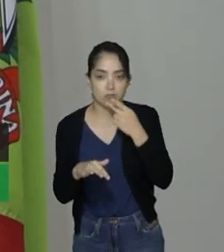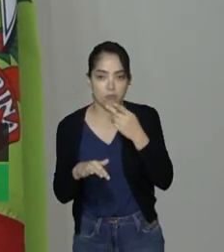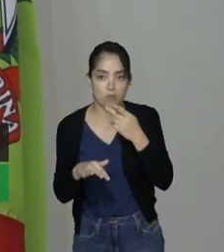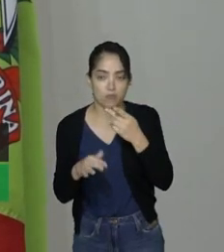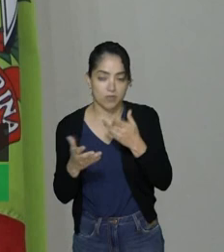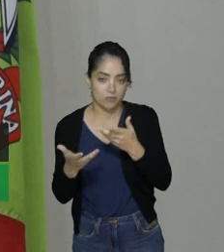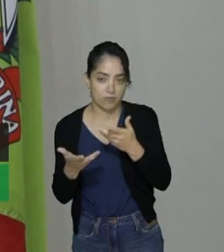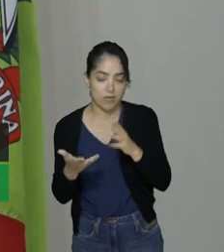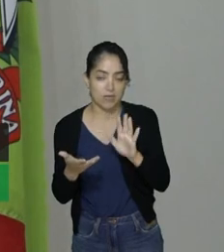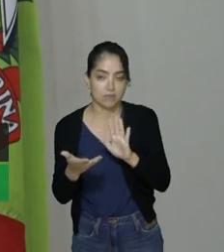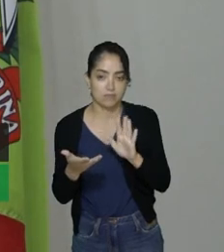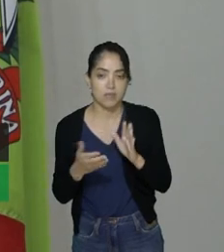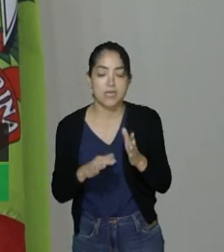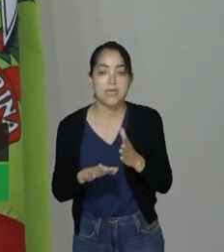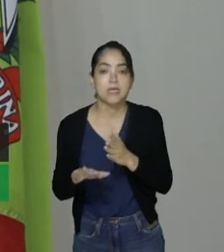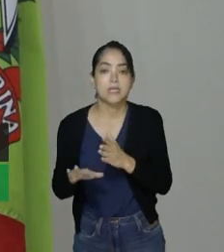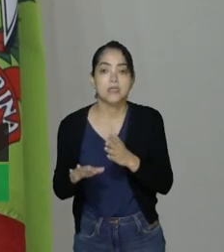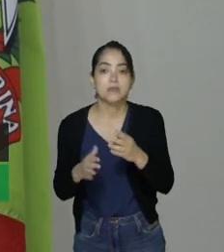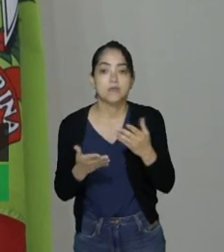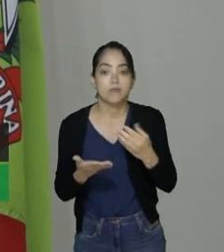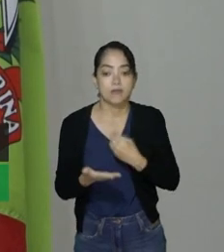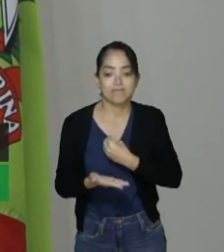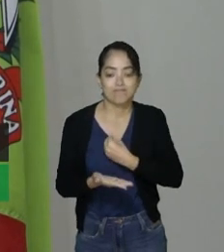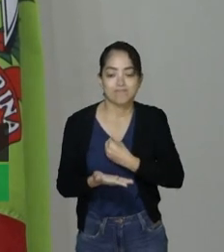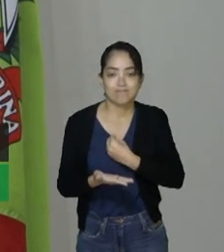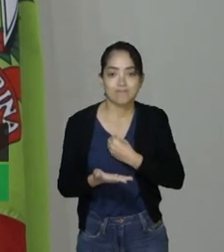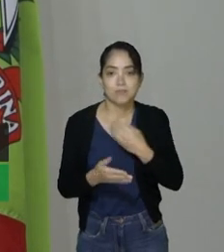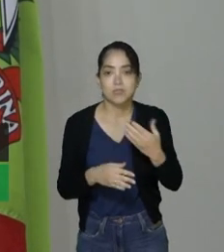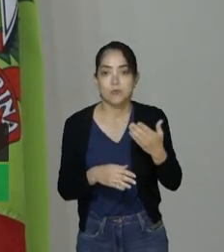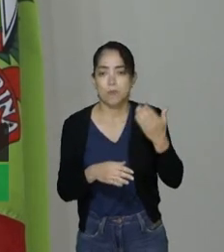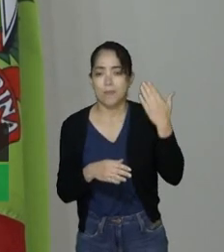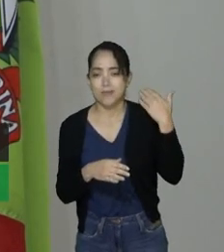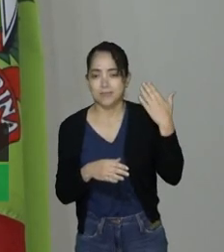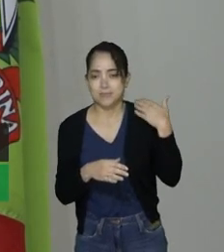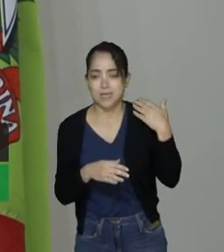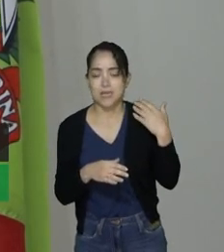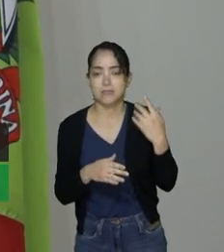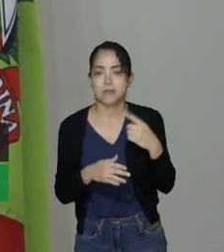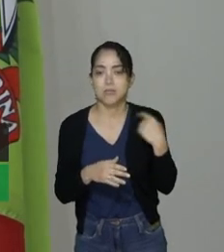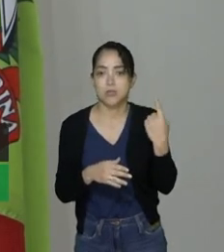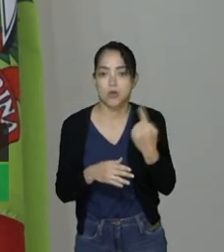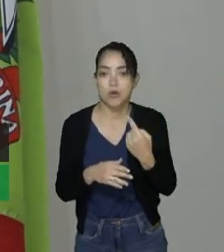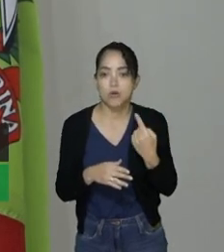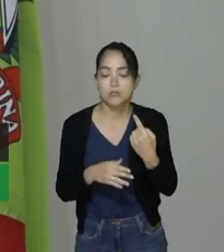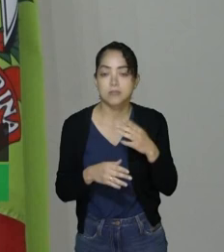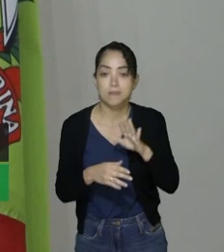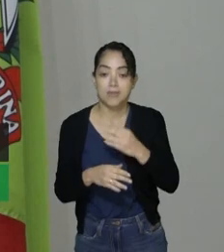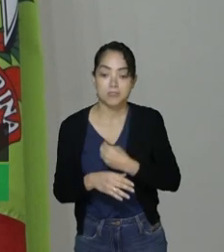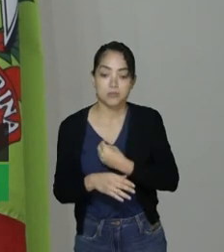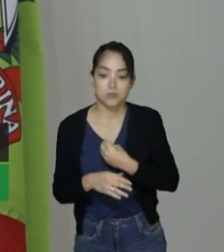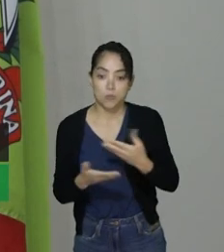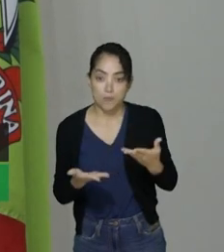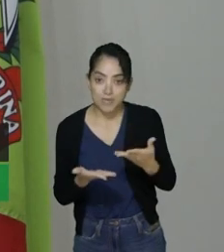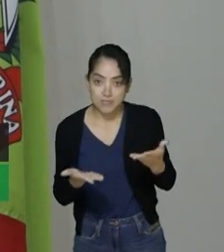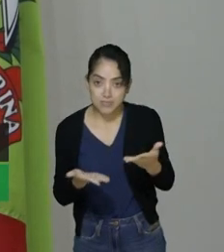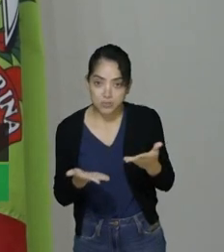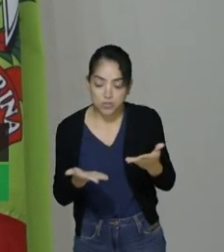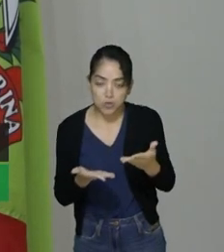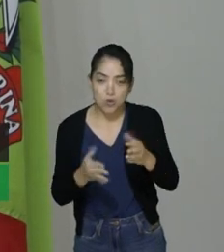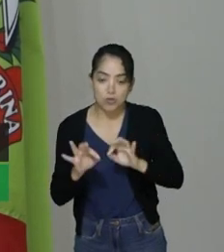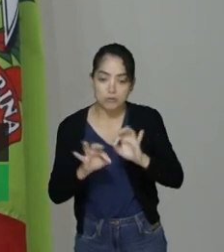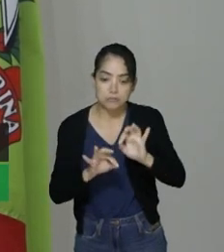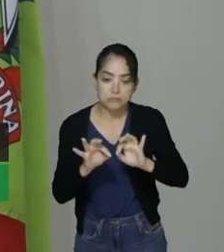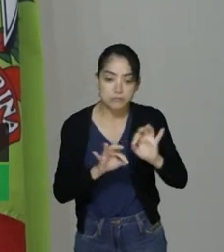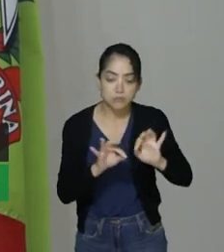falar do que foi vivido, porque o passado é nosso, ele é imutável, né? O presente nós estamos construindo, o futuro é